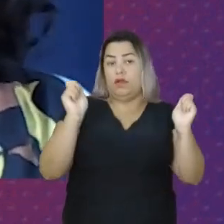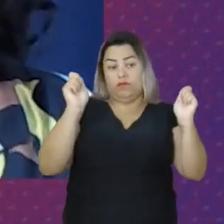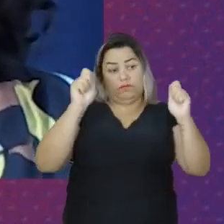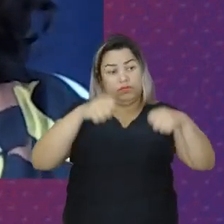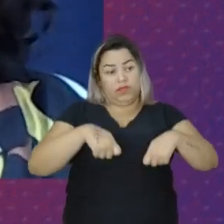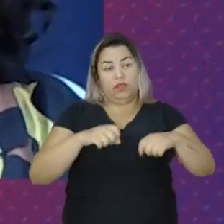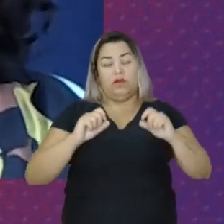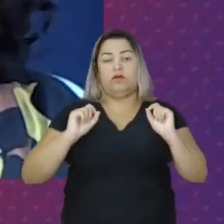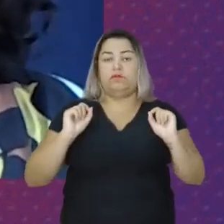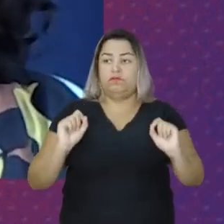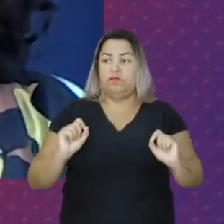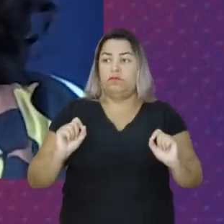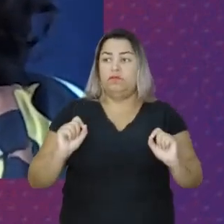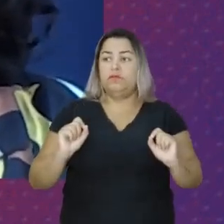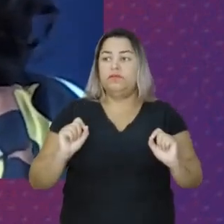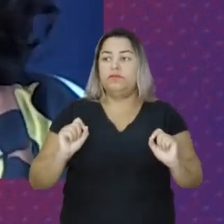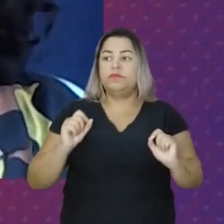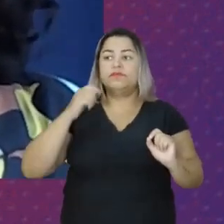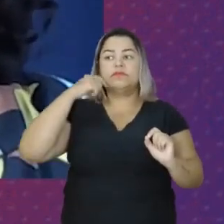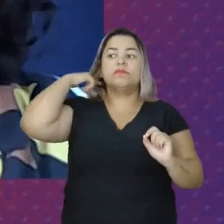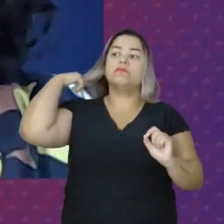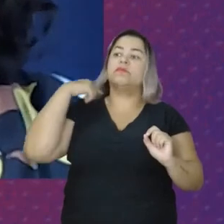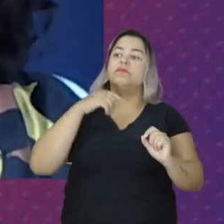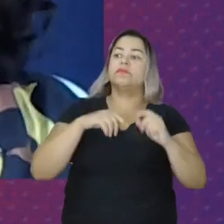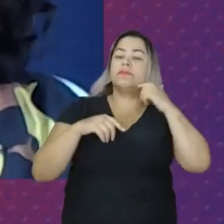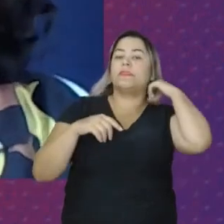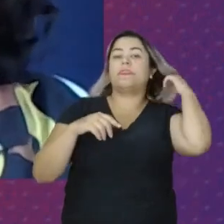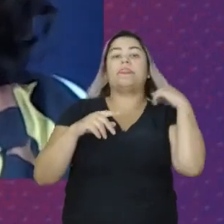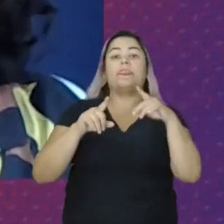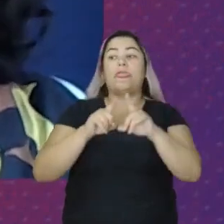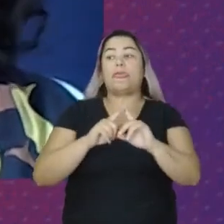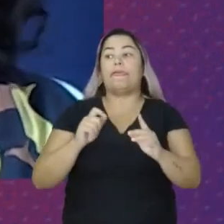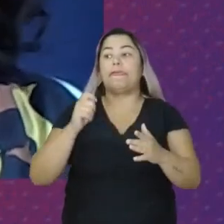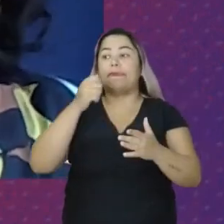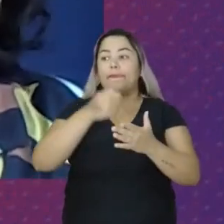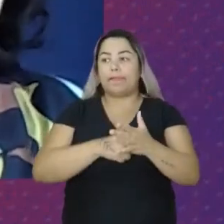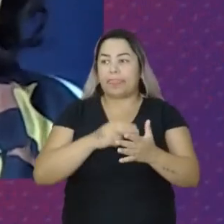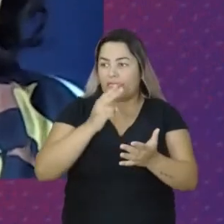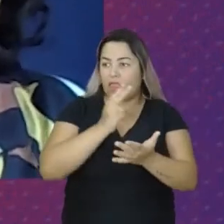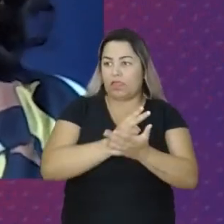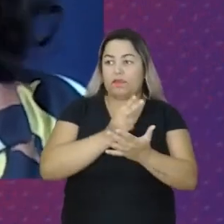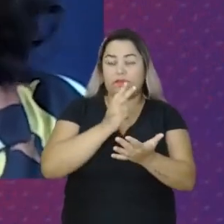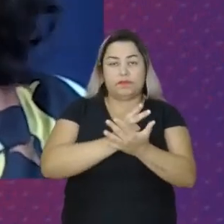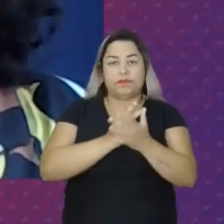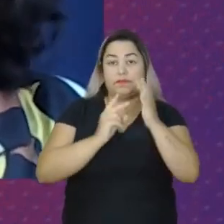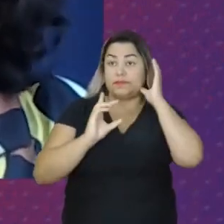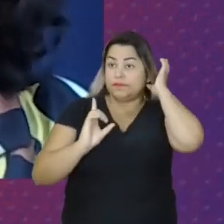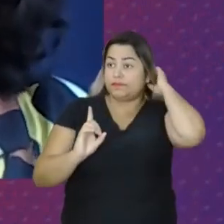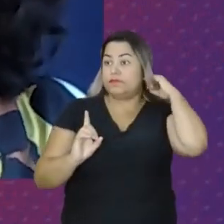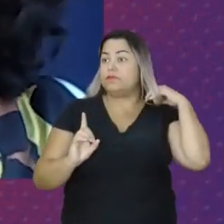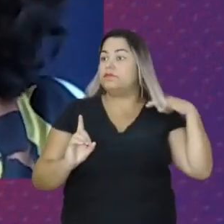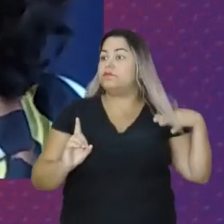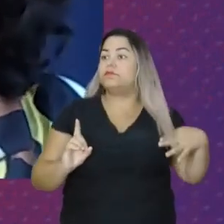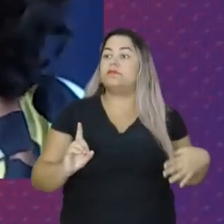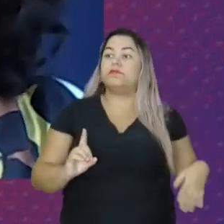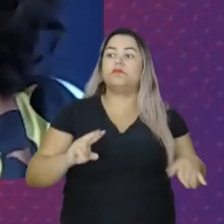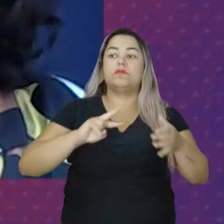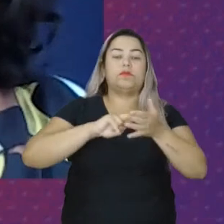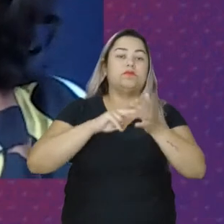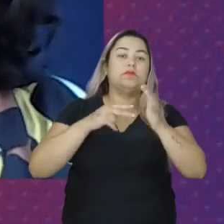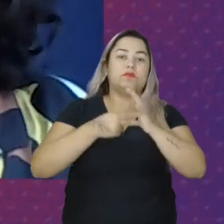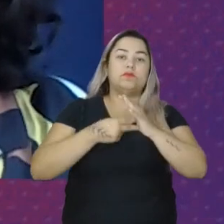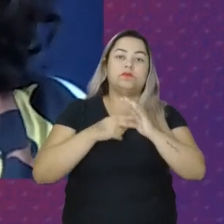precisam, né, ter a garantia, né, dos mesmos direitos. E foi nesse